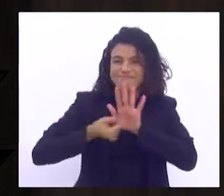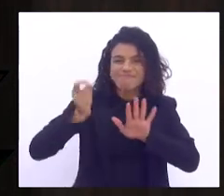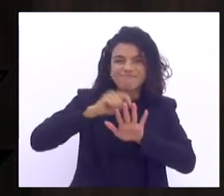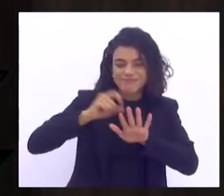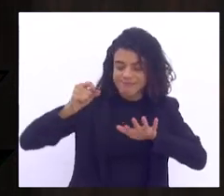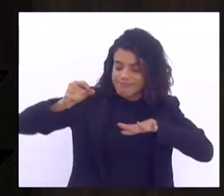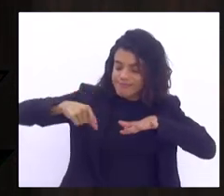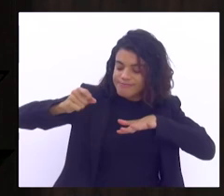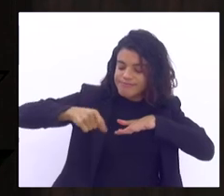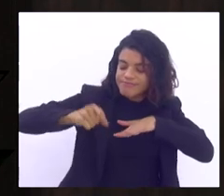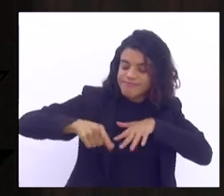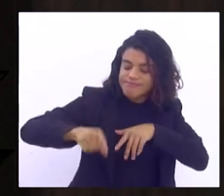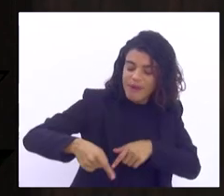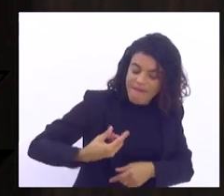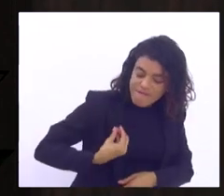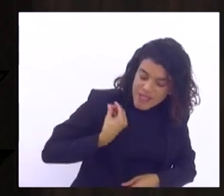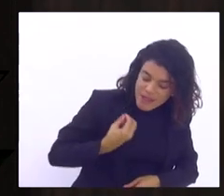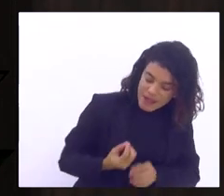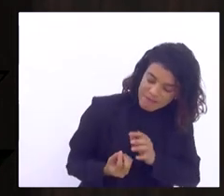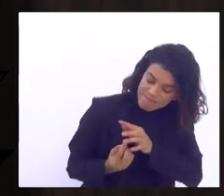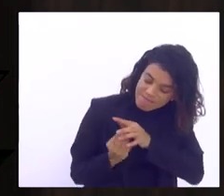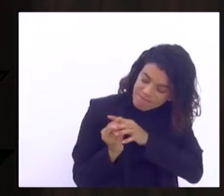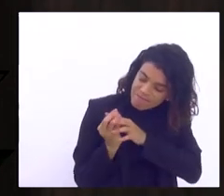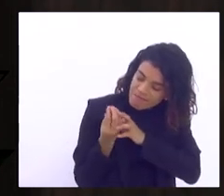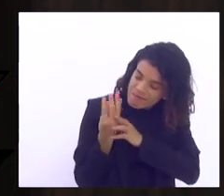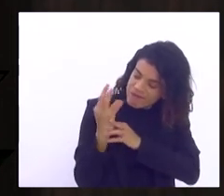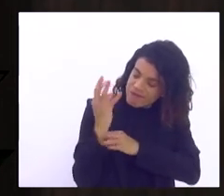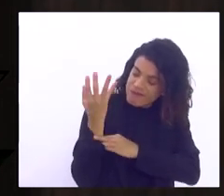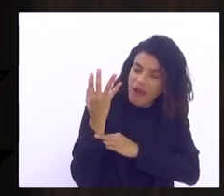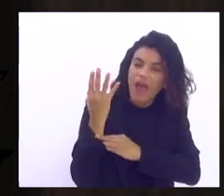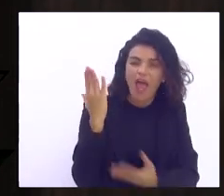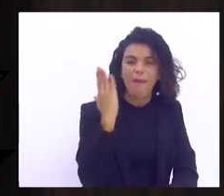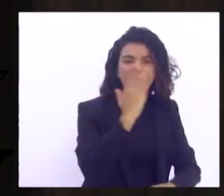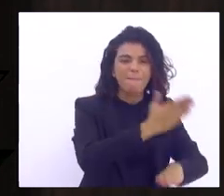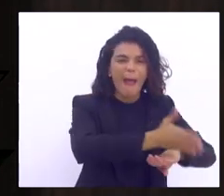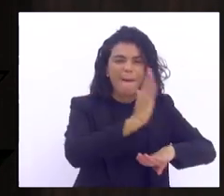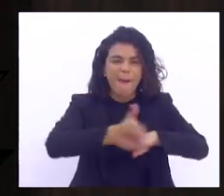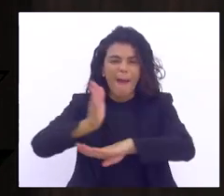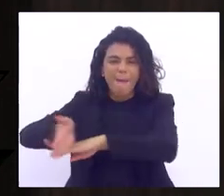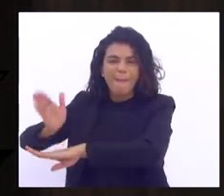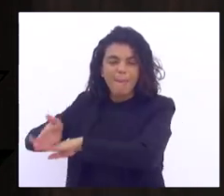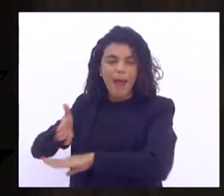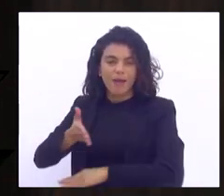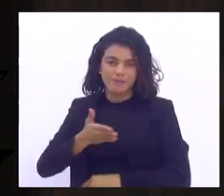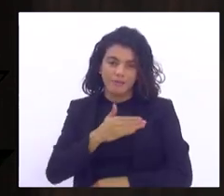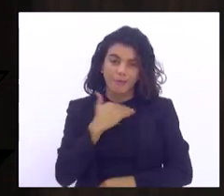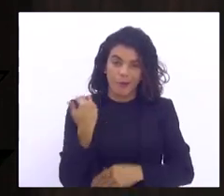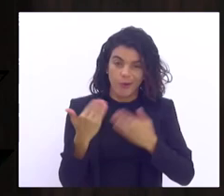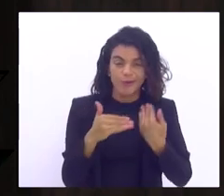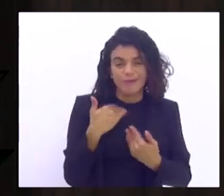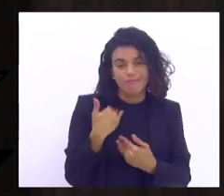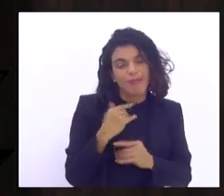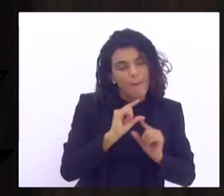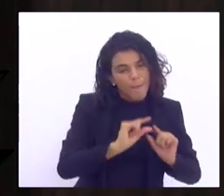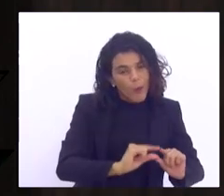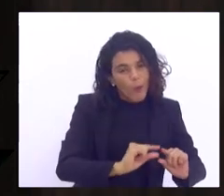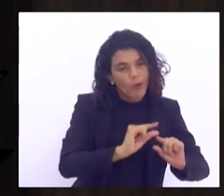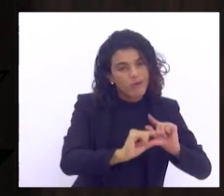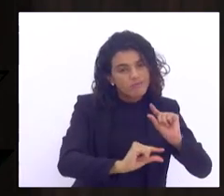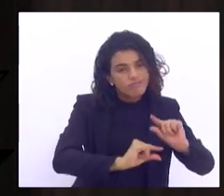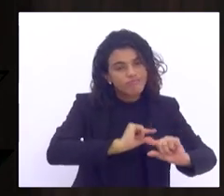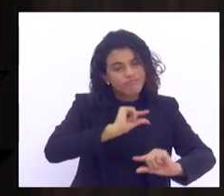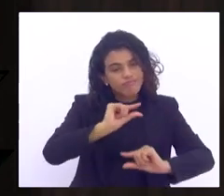vida. E assim a gente vai combatendo a cultura da morte. Nem que seja pouco a pouco, dia a